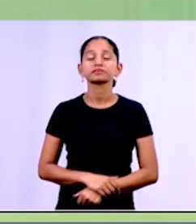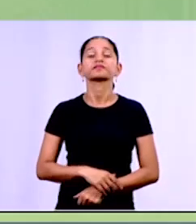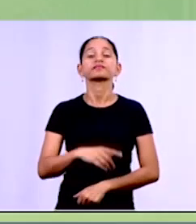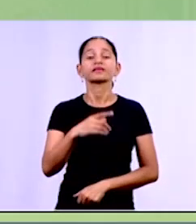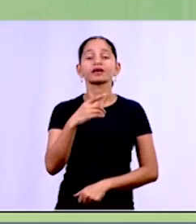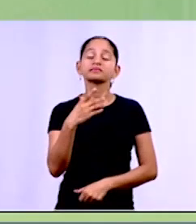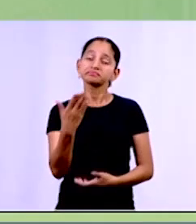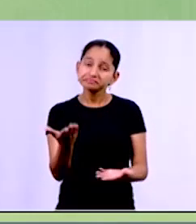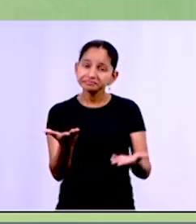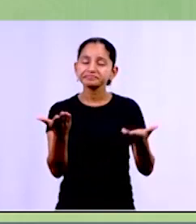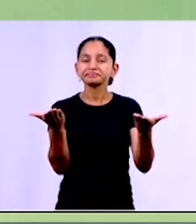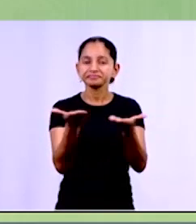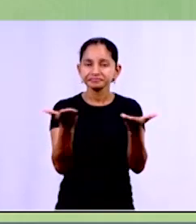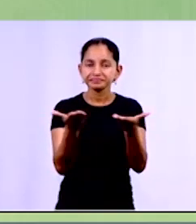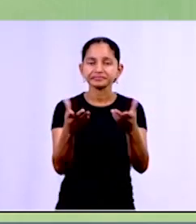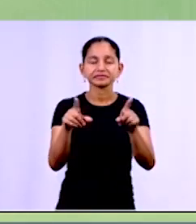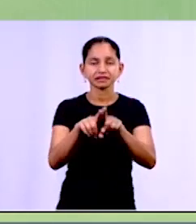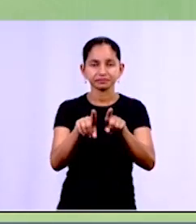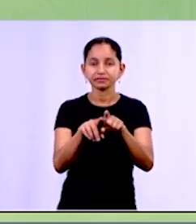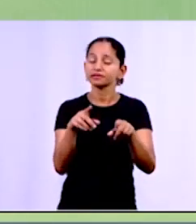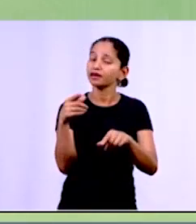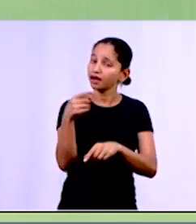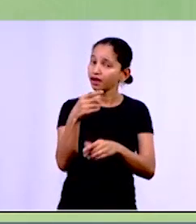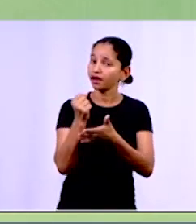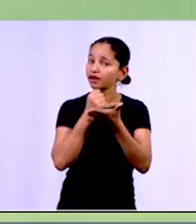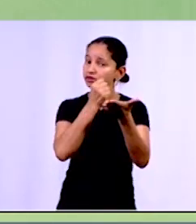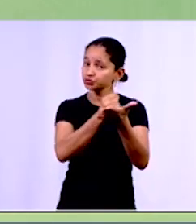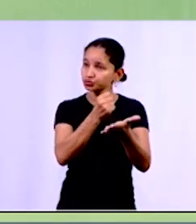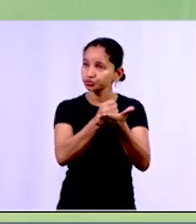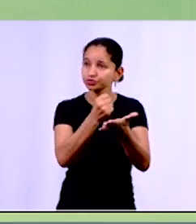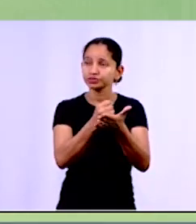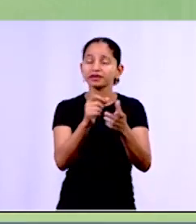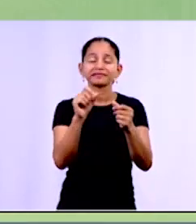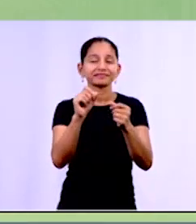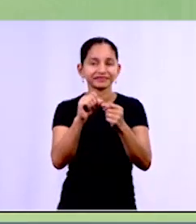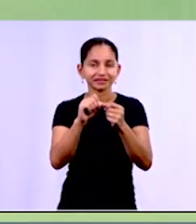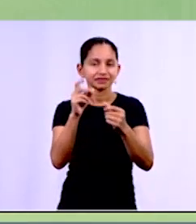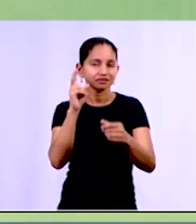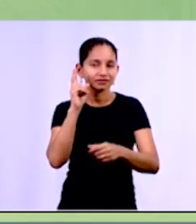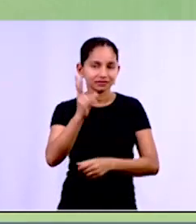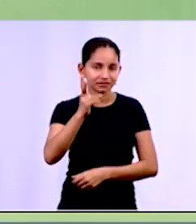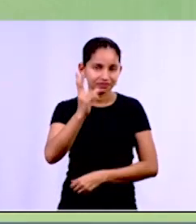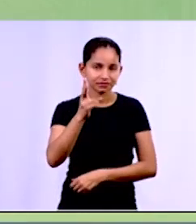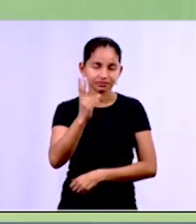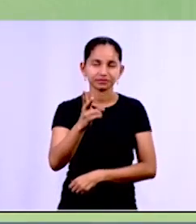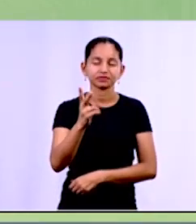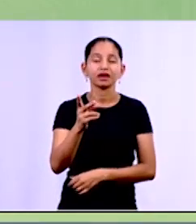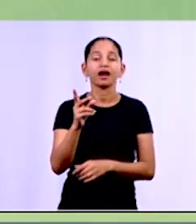Uma solução ao data center é a computação em nuvem.